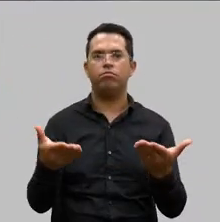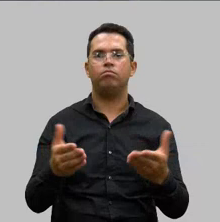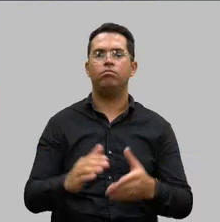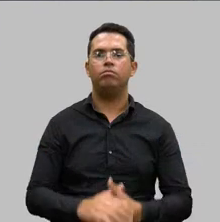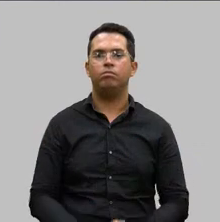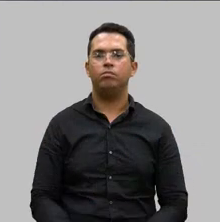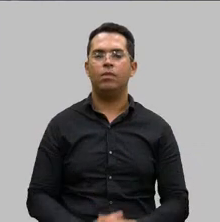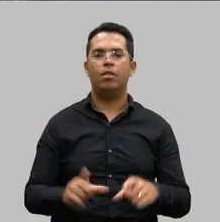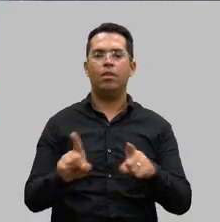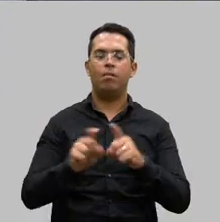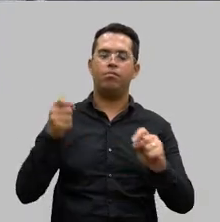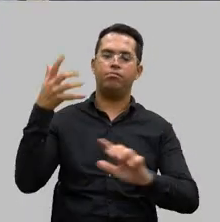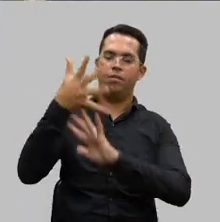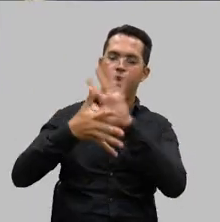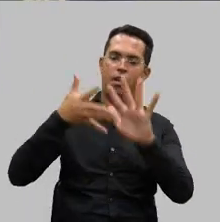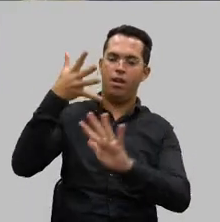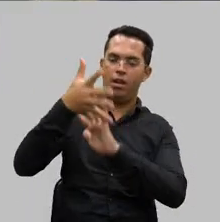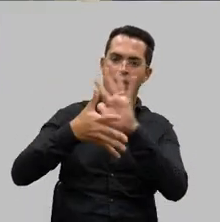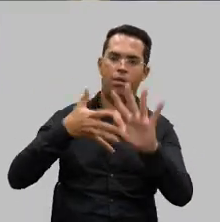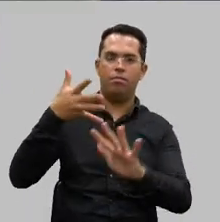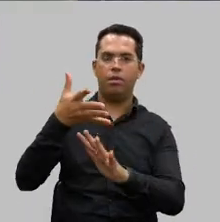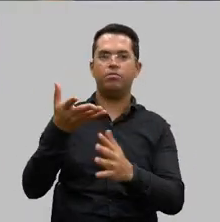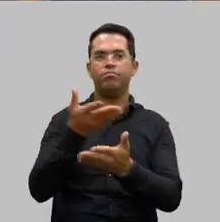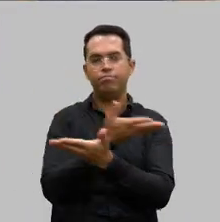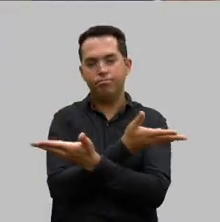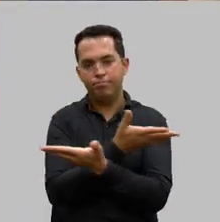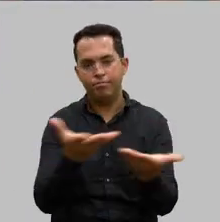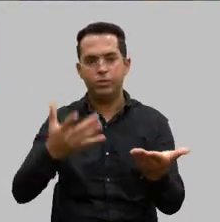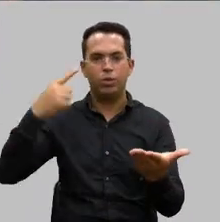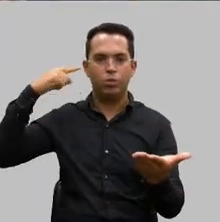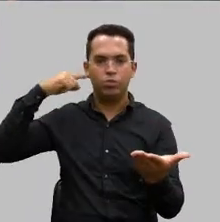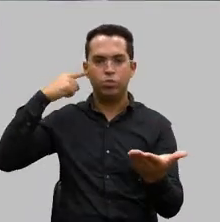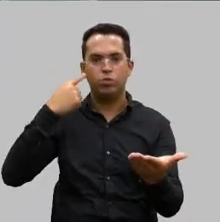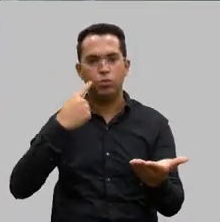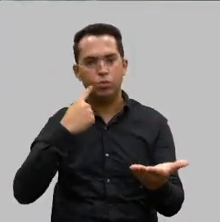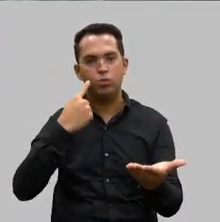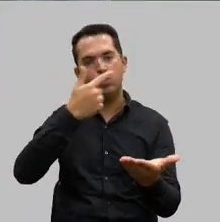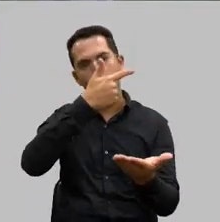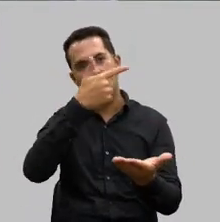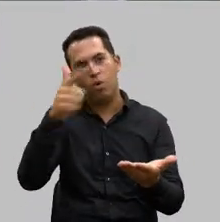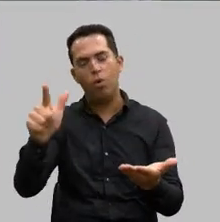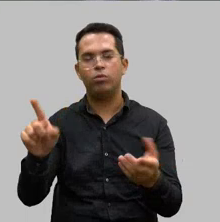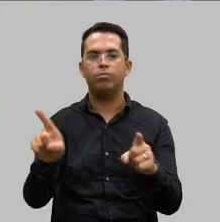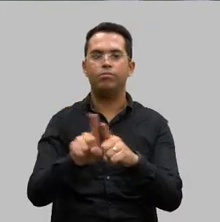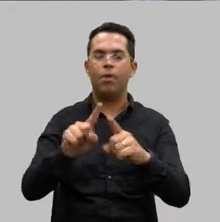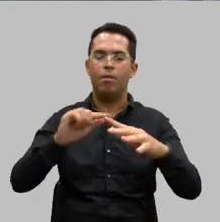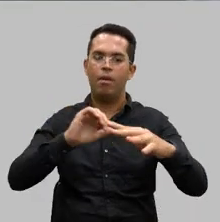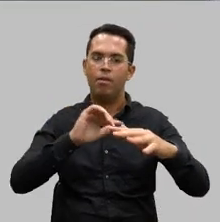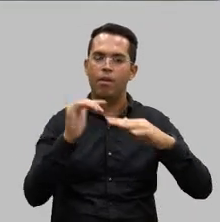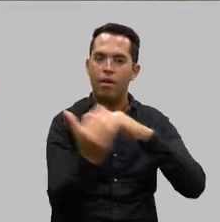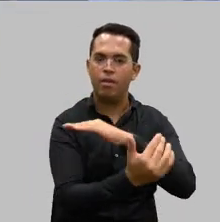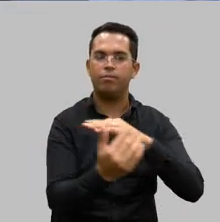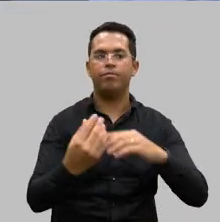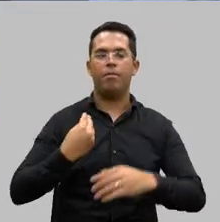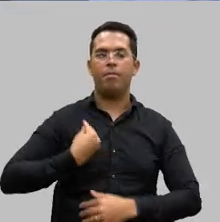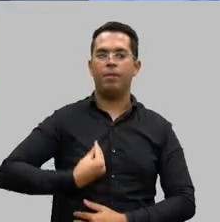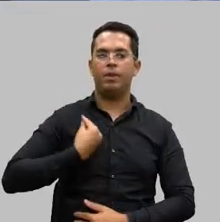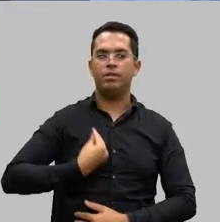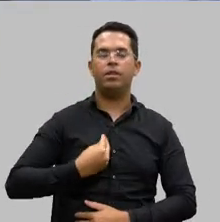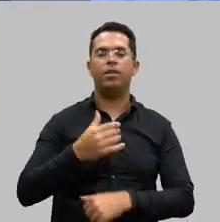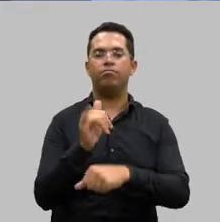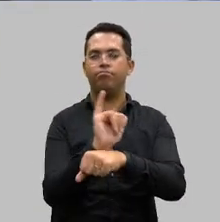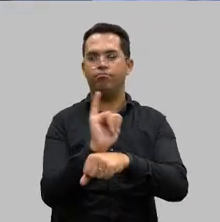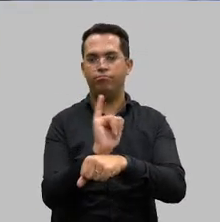libras disponibilizada inclusive paraas pessoas que estão aqui paraas pessoas que nos acompanham pelas redes é muito importante esse processo de